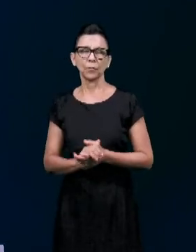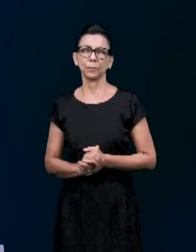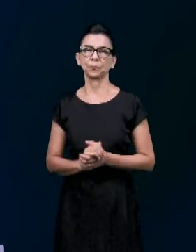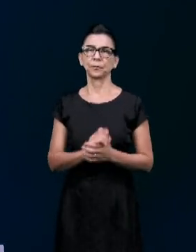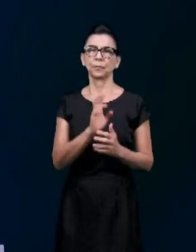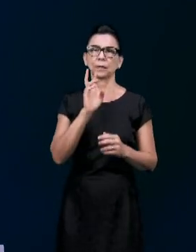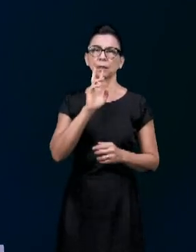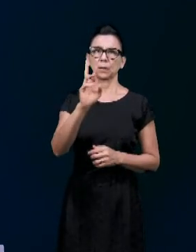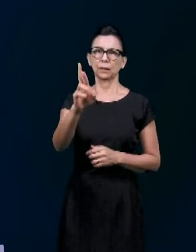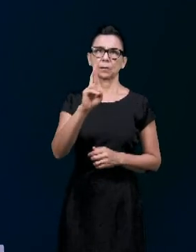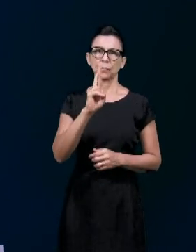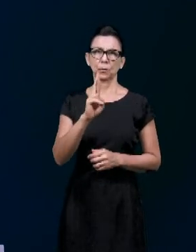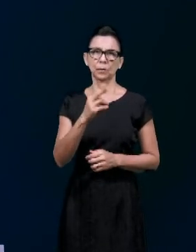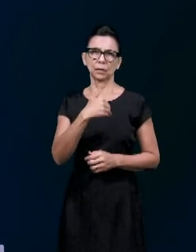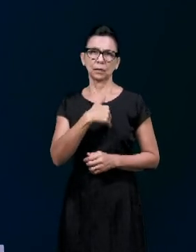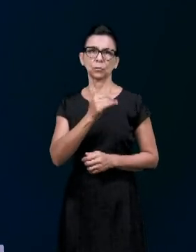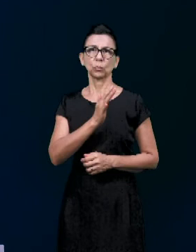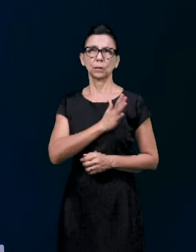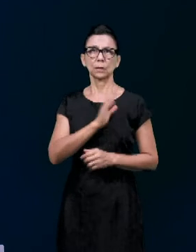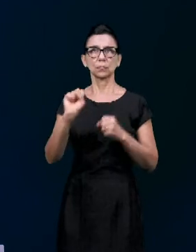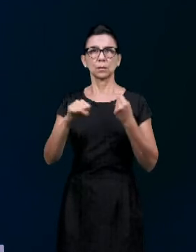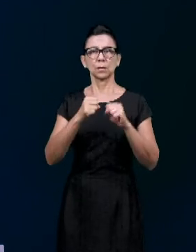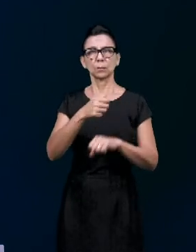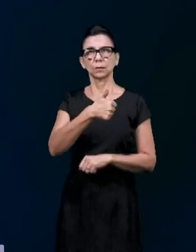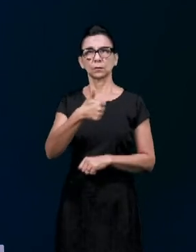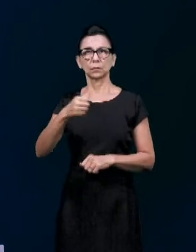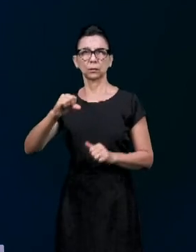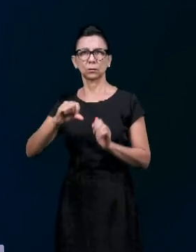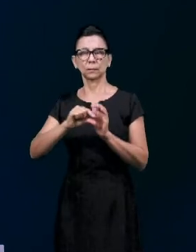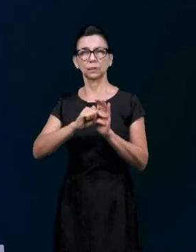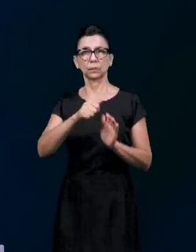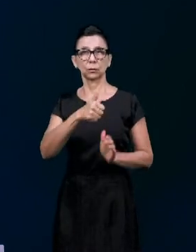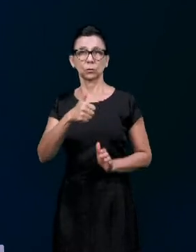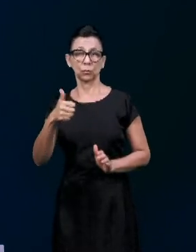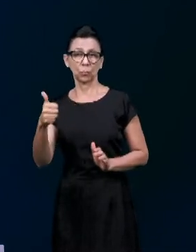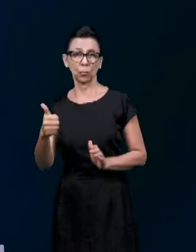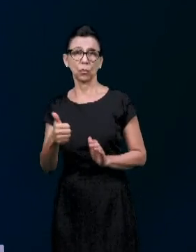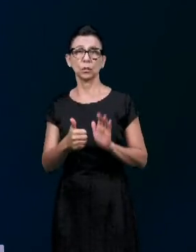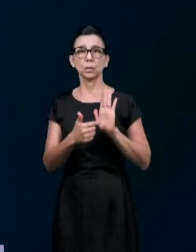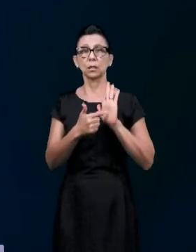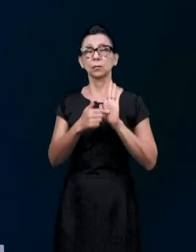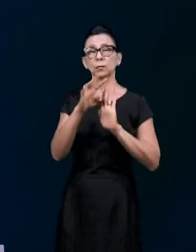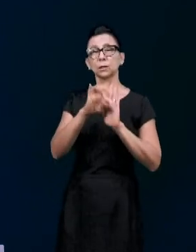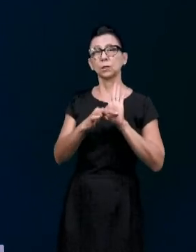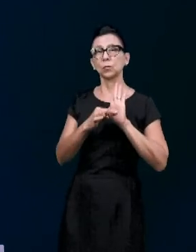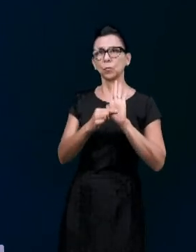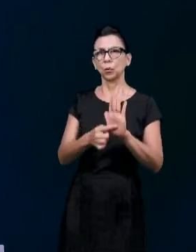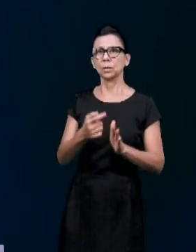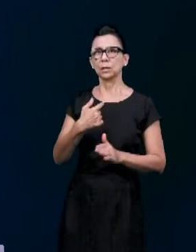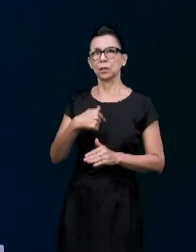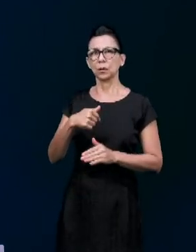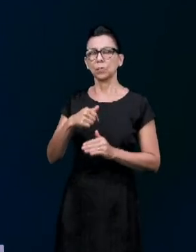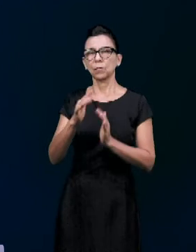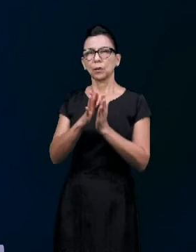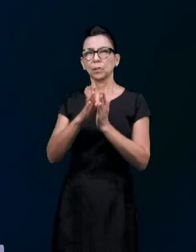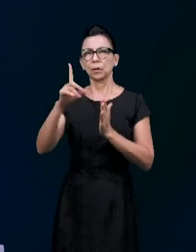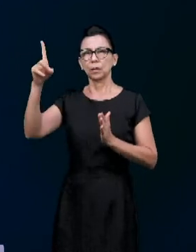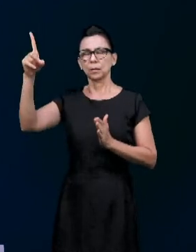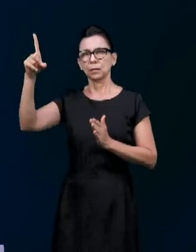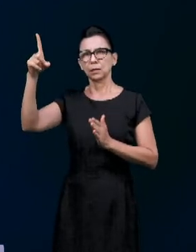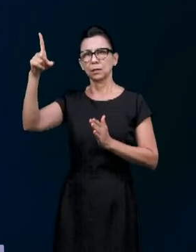119, versículo 11, diz assim, escondi a tua palavra no meu coração para não pecar contra ti. Quando